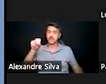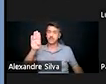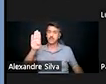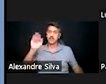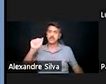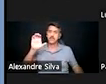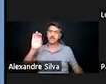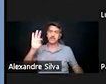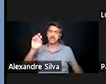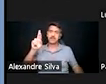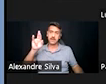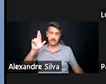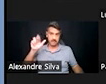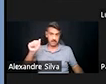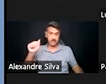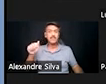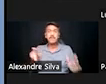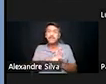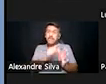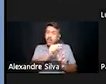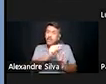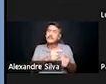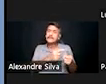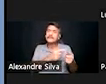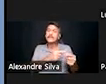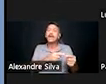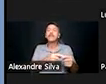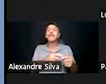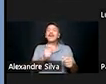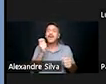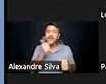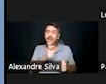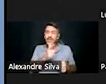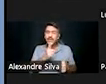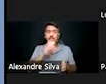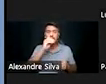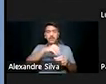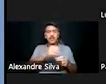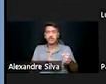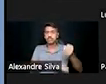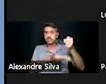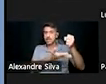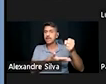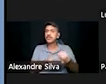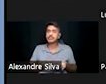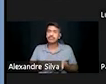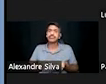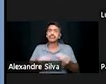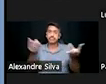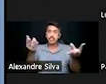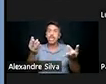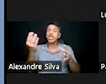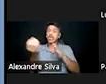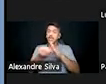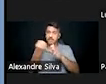dessa apatita, que posteriormente vai ser minerada, vai ser ensacada, vai ser distribuída para as empresas